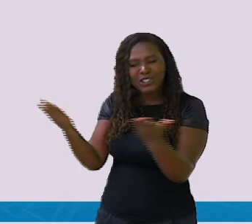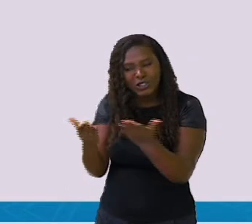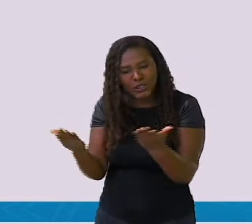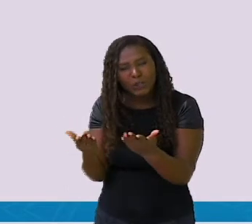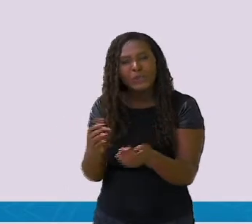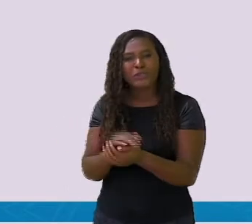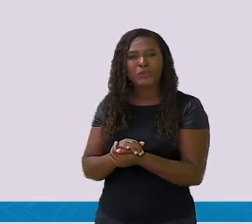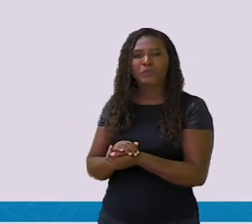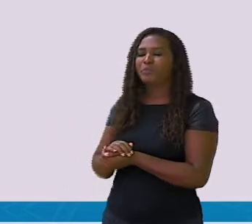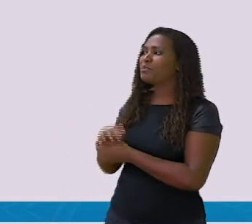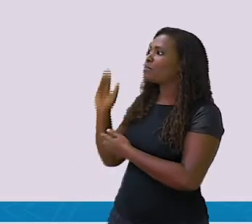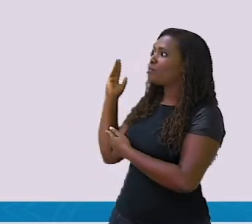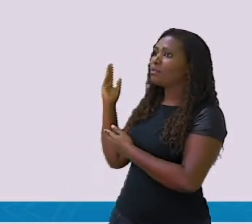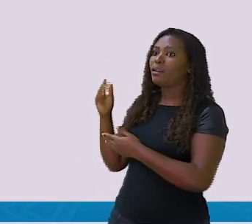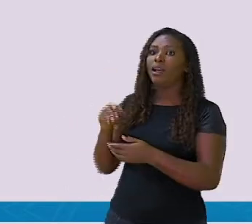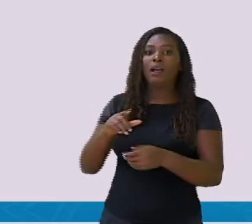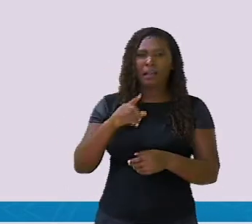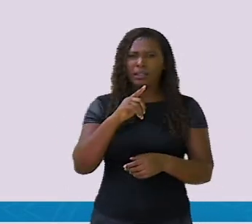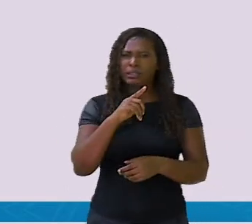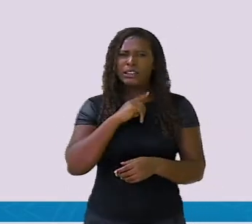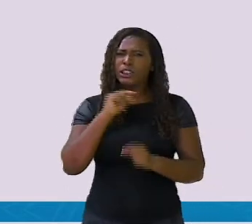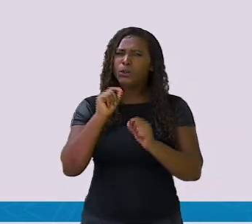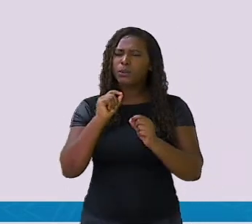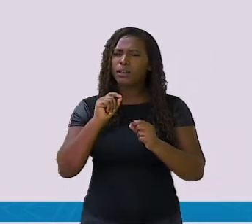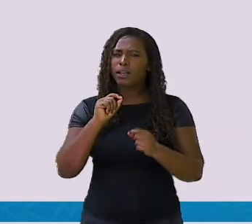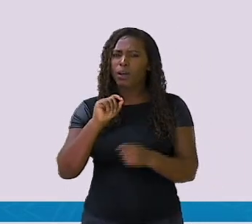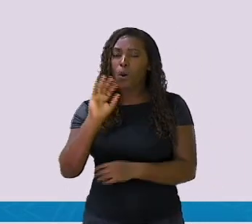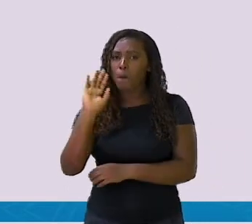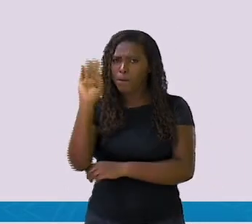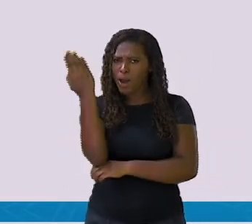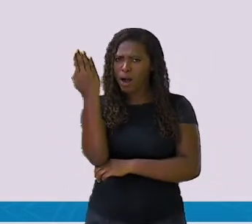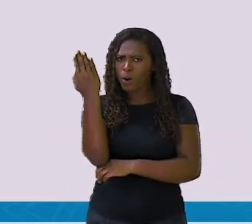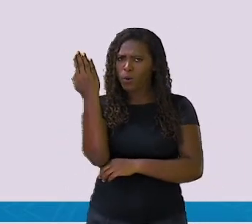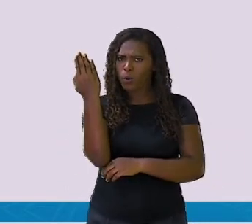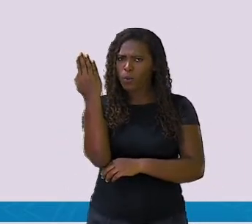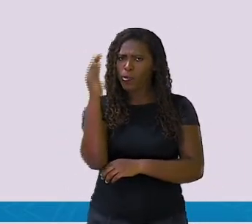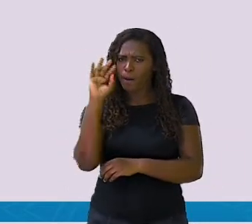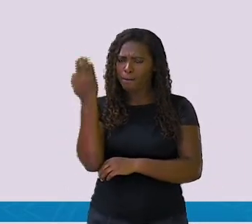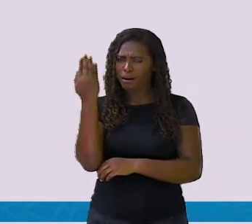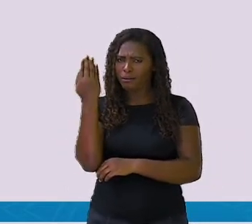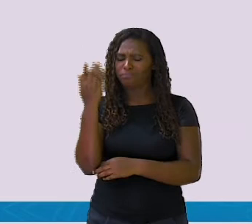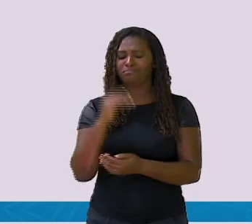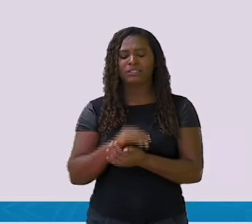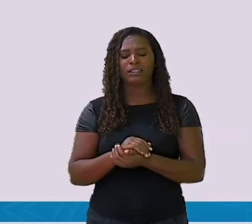Era palmatória, quem já ouviu falar aí da palmatória? Então, quando tinha